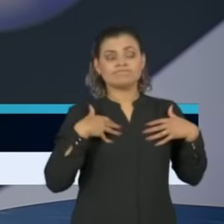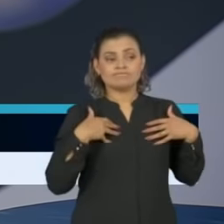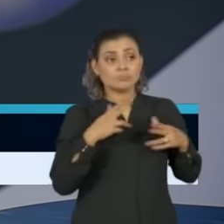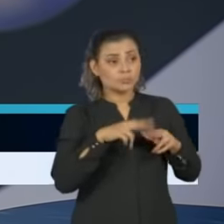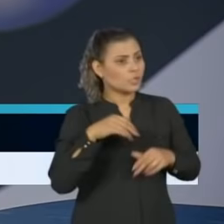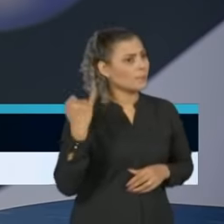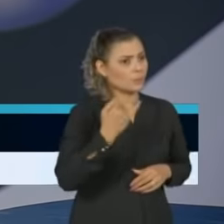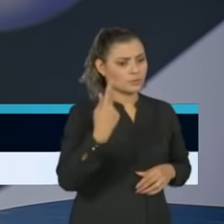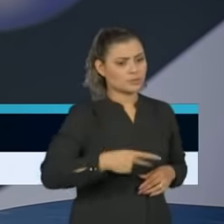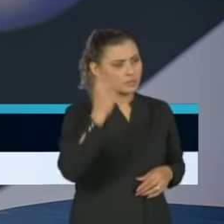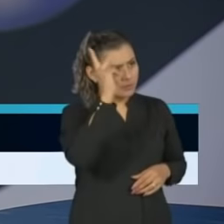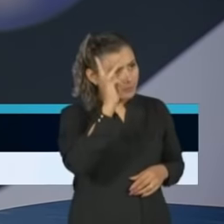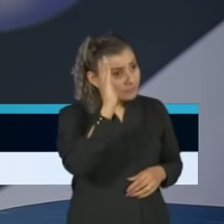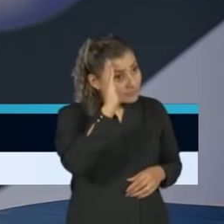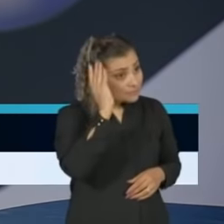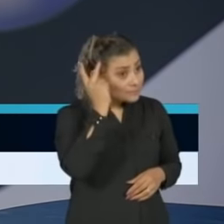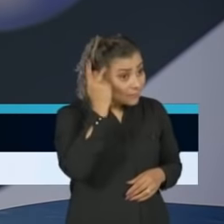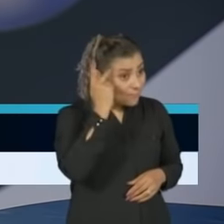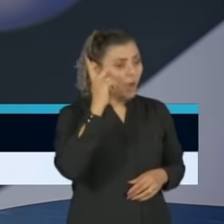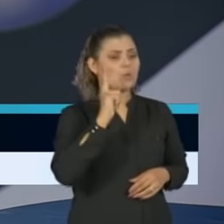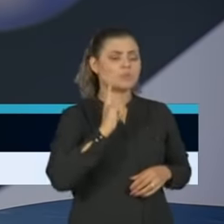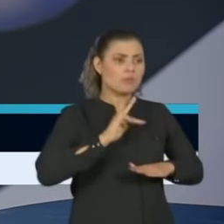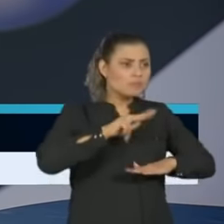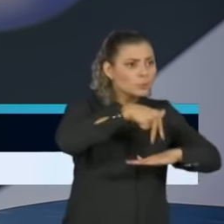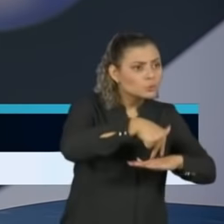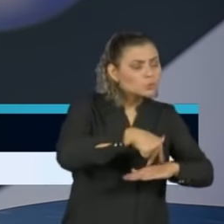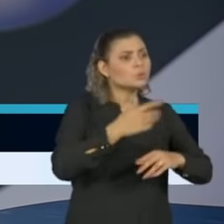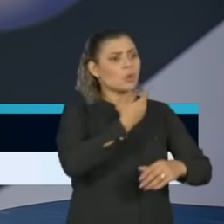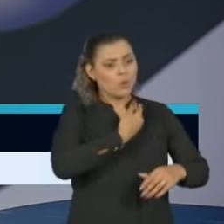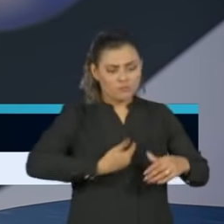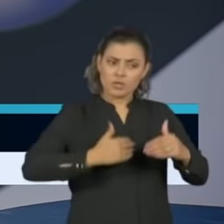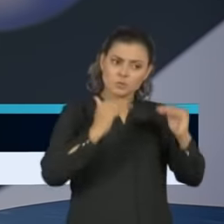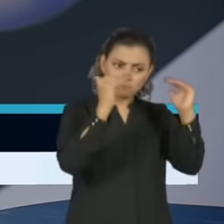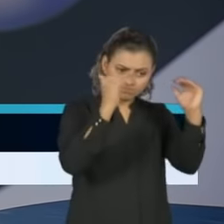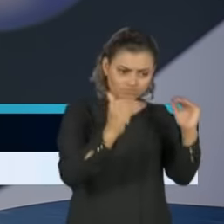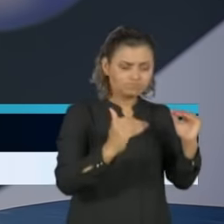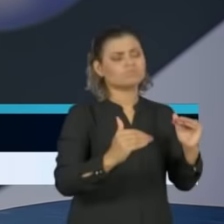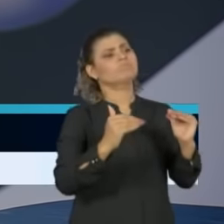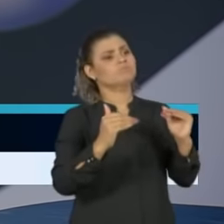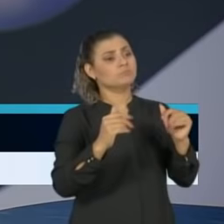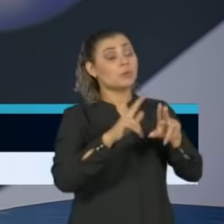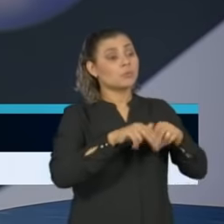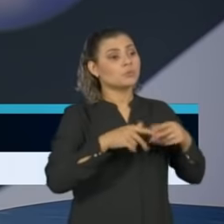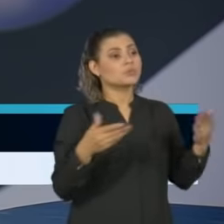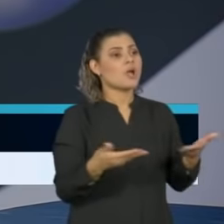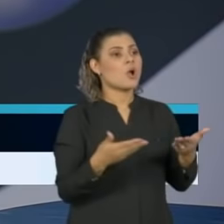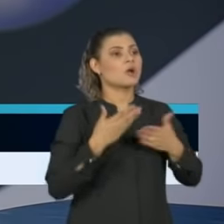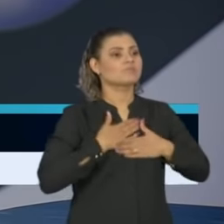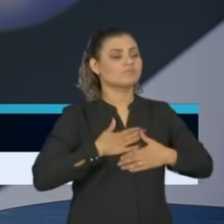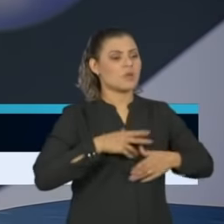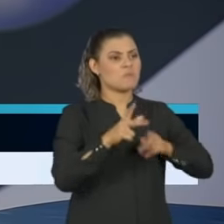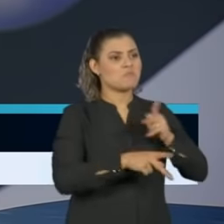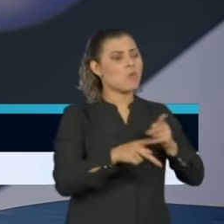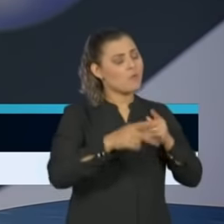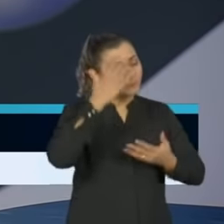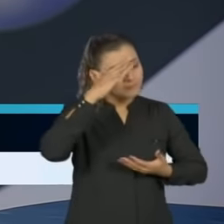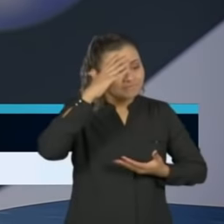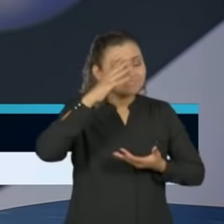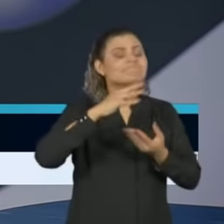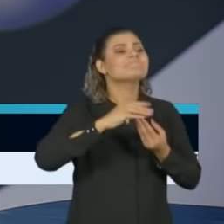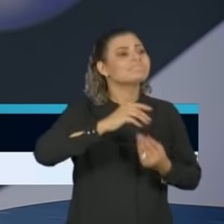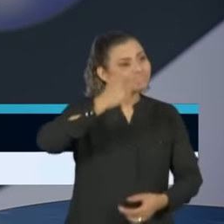importantíssimo, São Paulo ter essa postura, isso vindo do governo, de cima, e eu acho que pacifica demais a população e